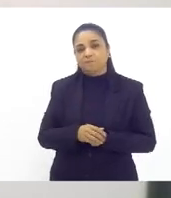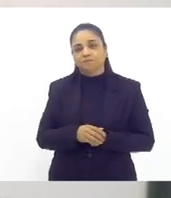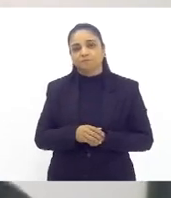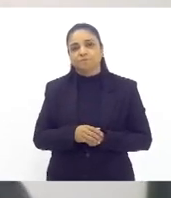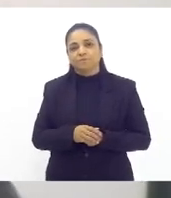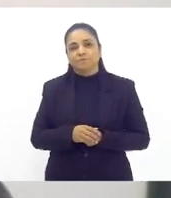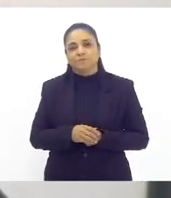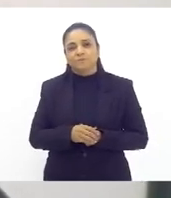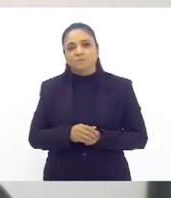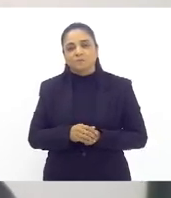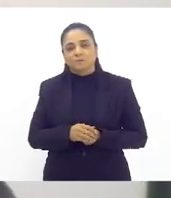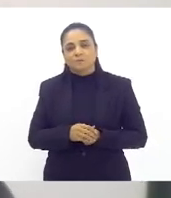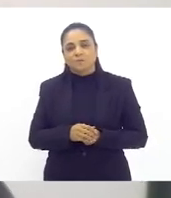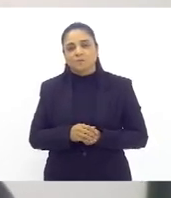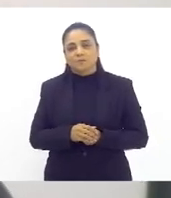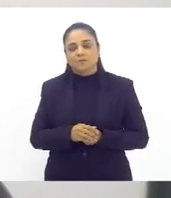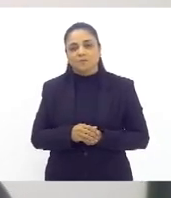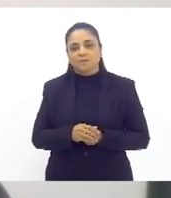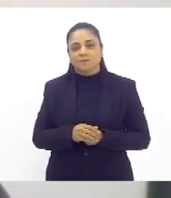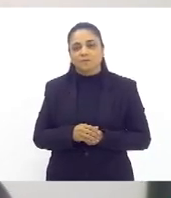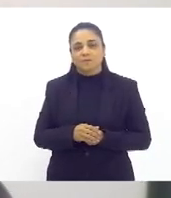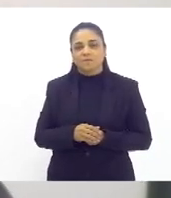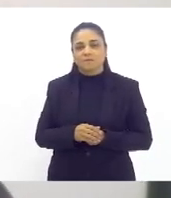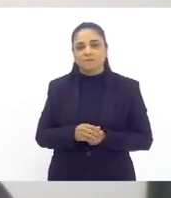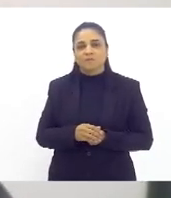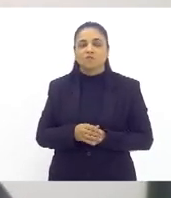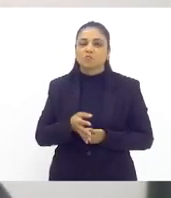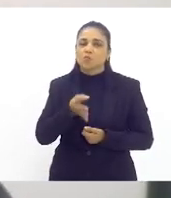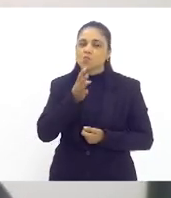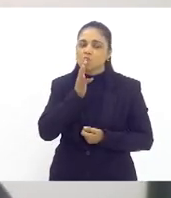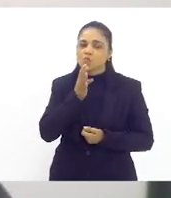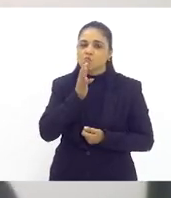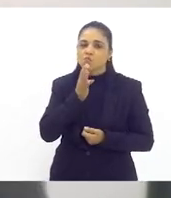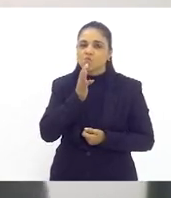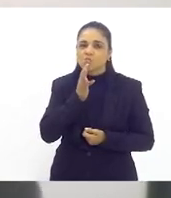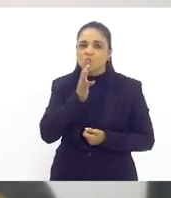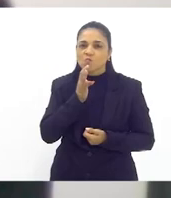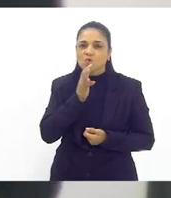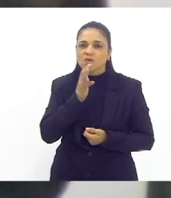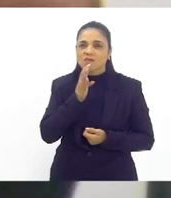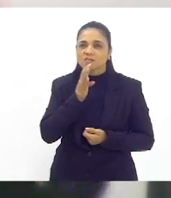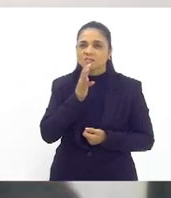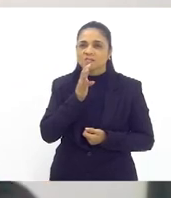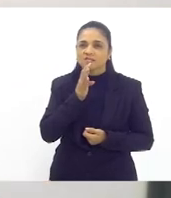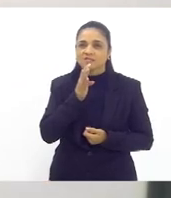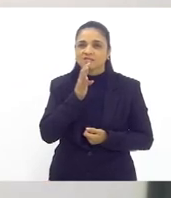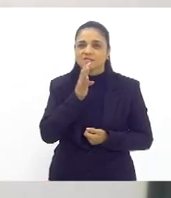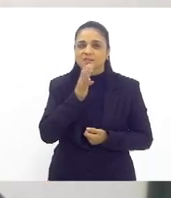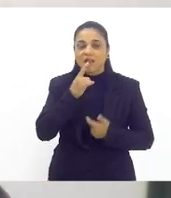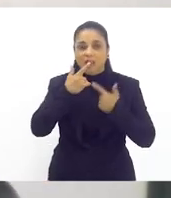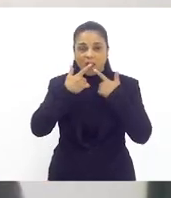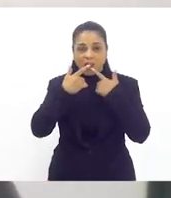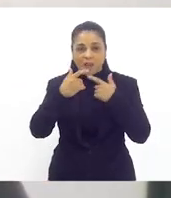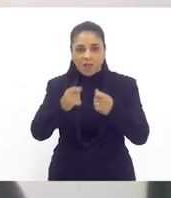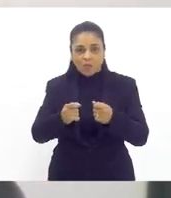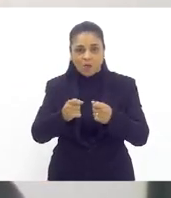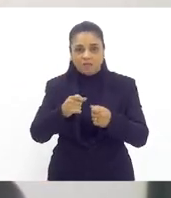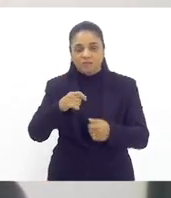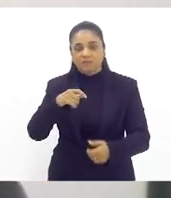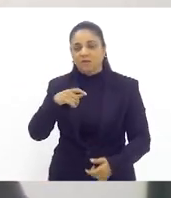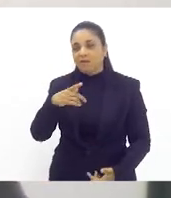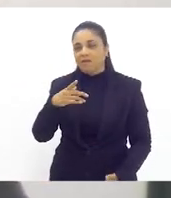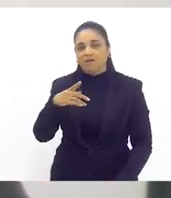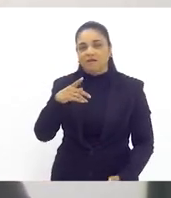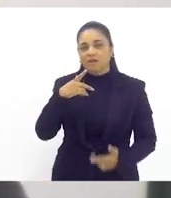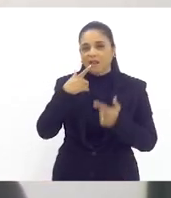que a gente conhece pelo Gringo na linguagem que são os streamings